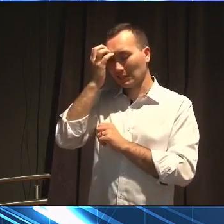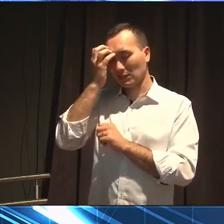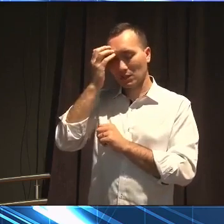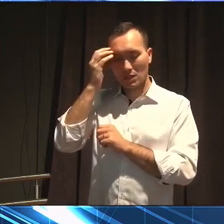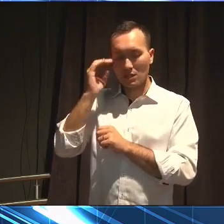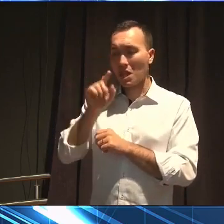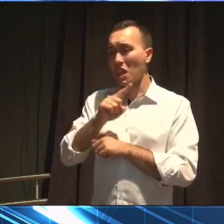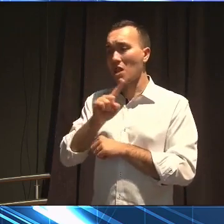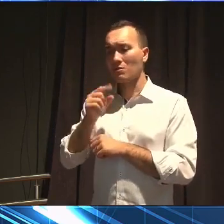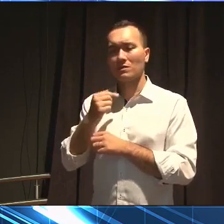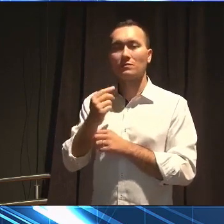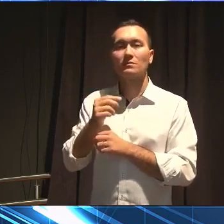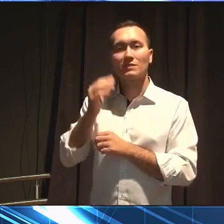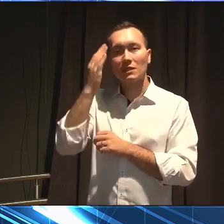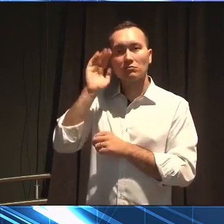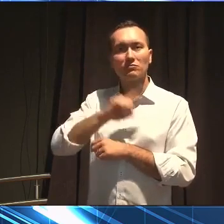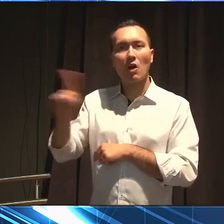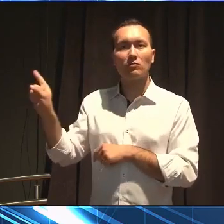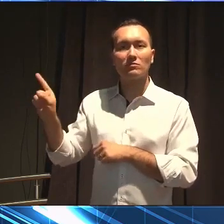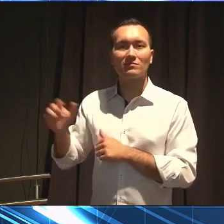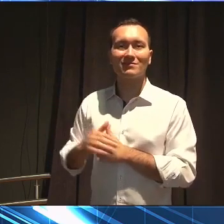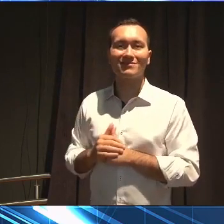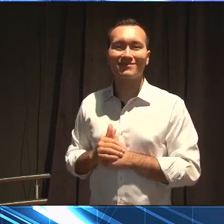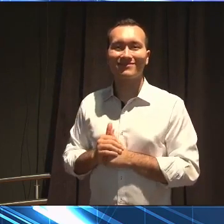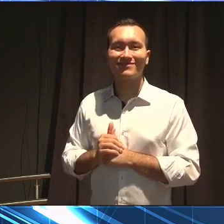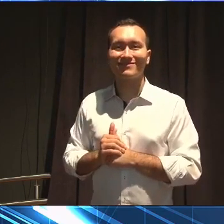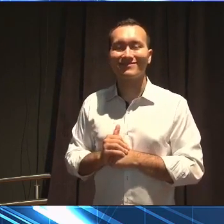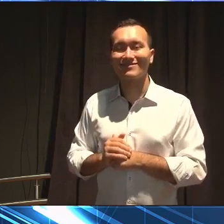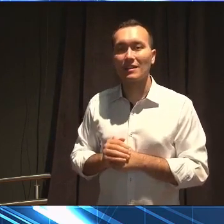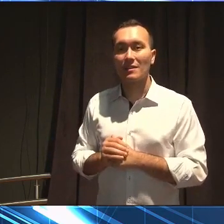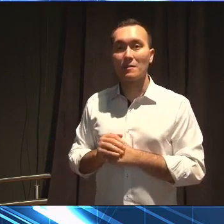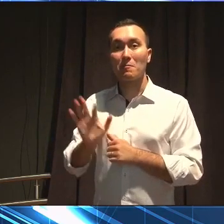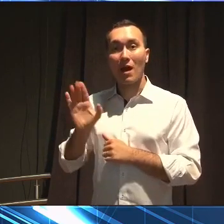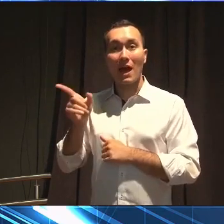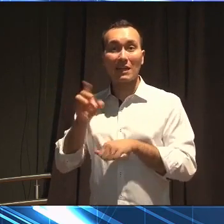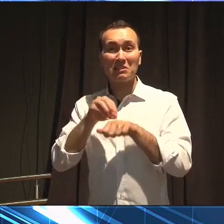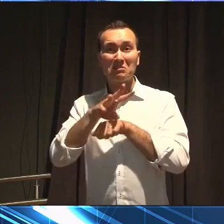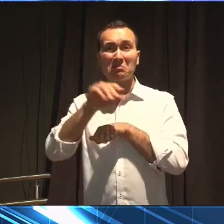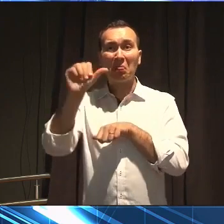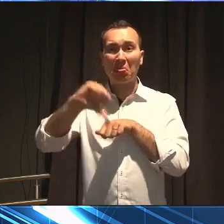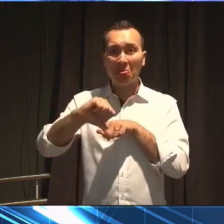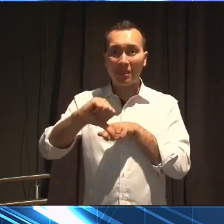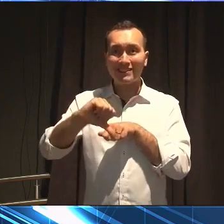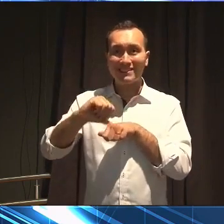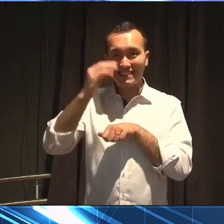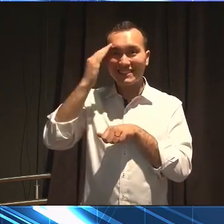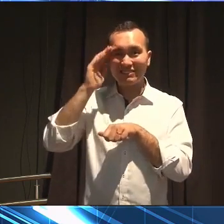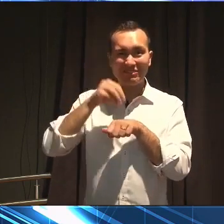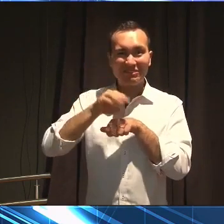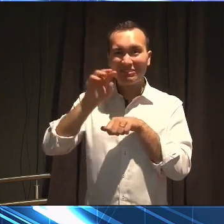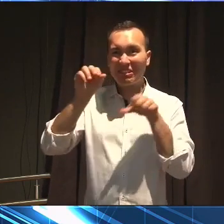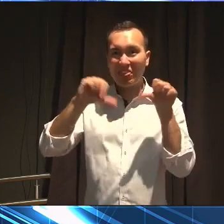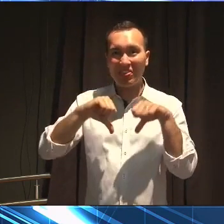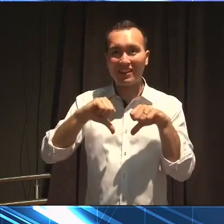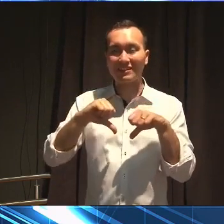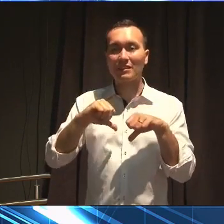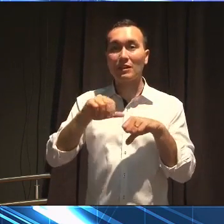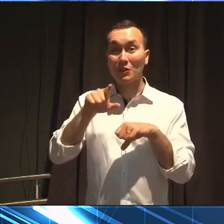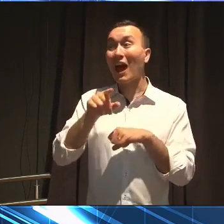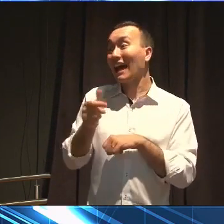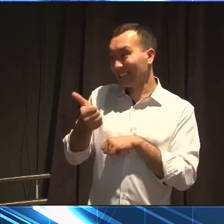dizer sim e. Vamos contribuir, mesmo que essa contribuição precisa daqui a pouco